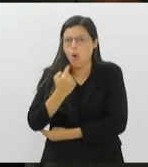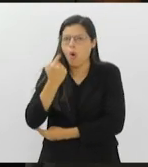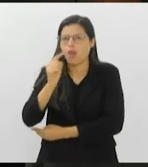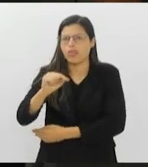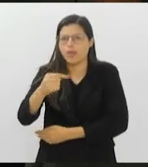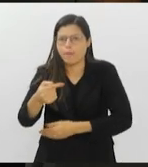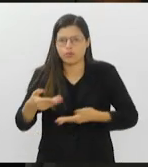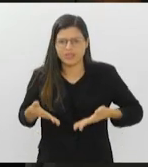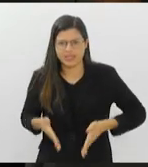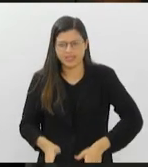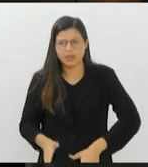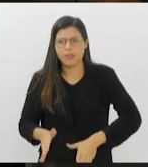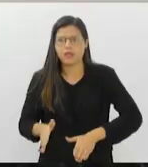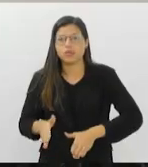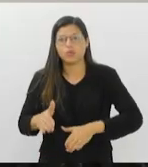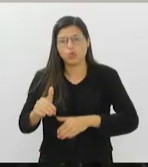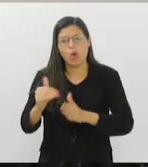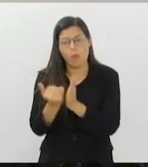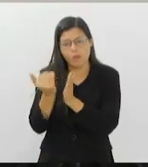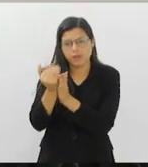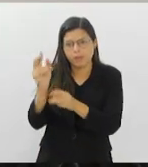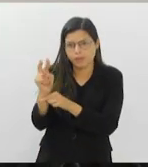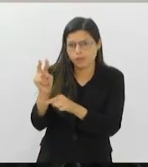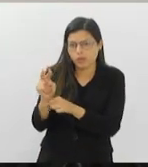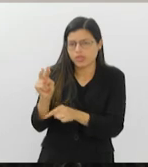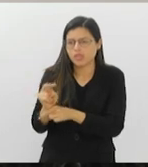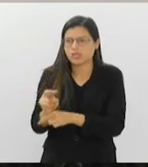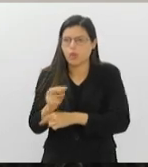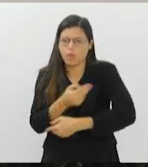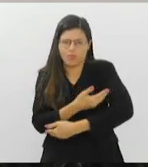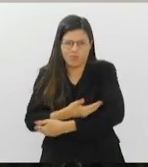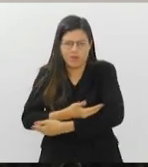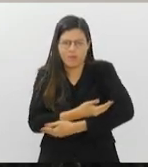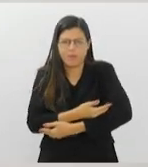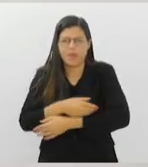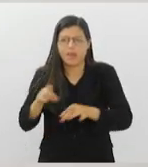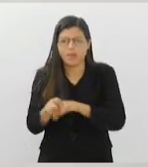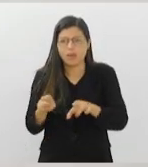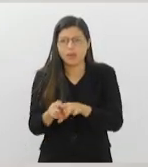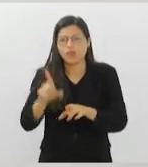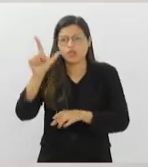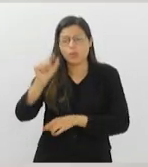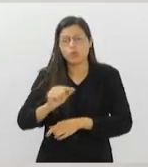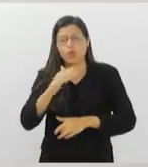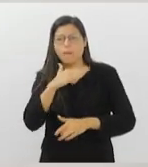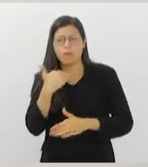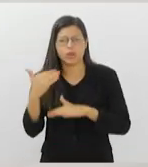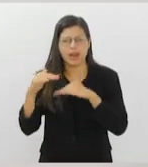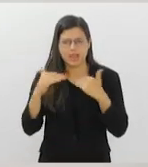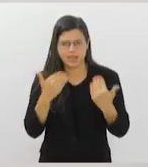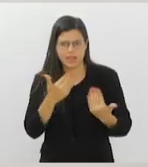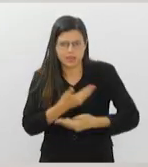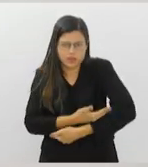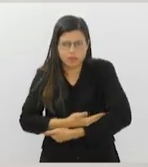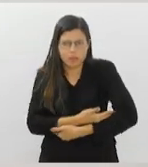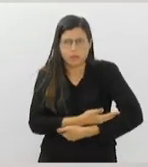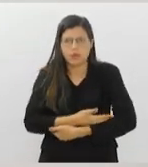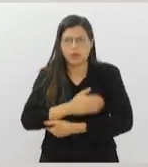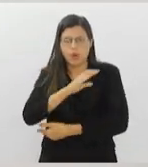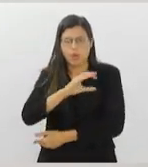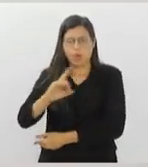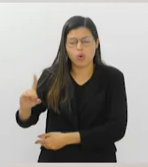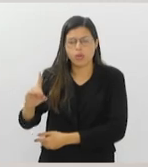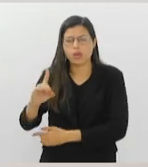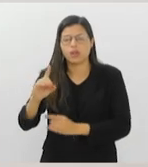aumenta a proteção ao recém-nascido, além de reduzir a mortalidade neonatal. Para a coordenadora do Banco de Leite Humano do